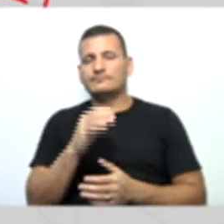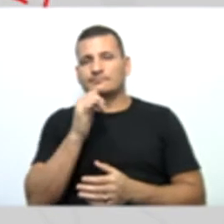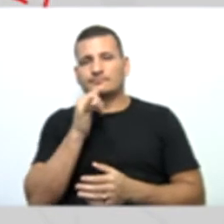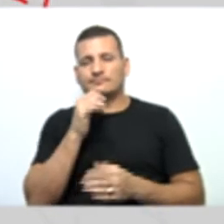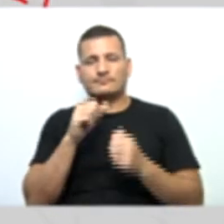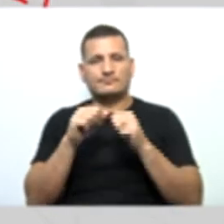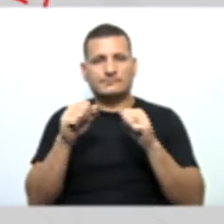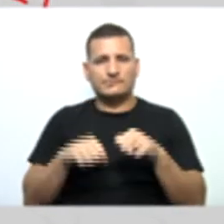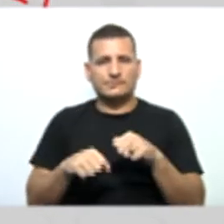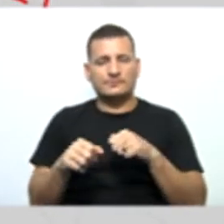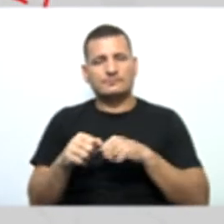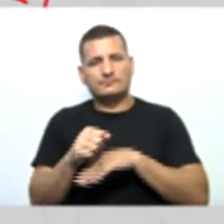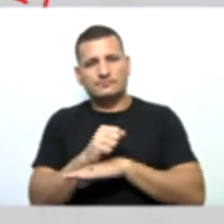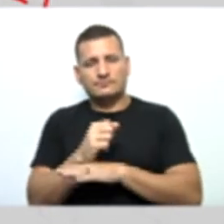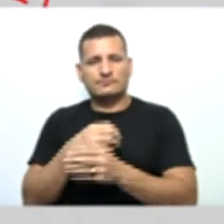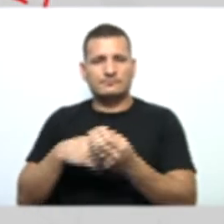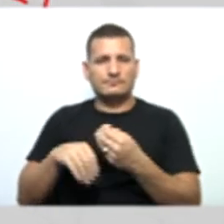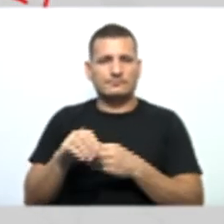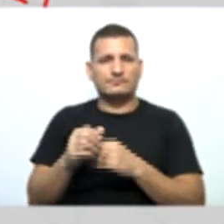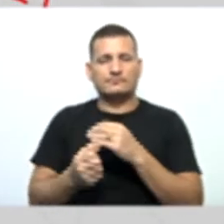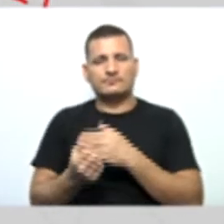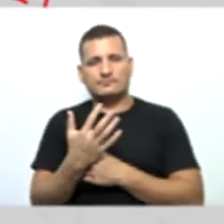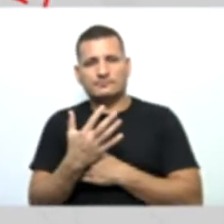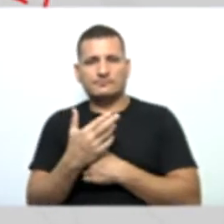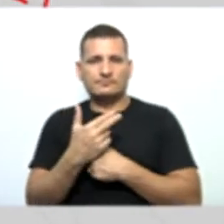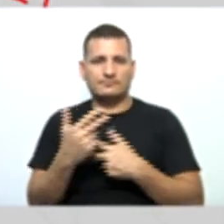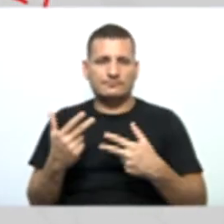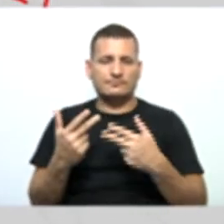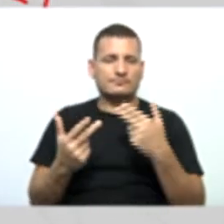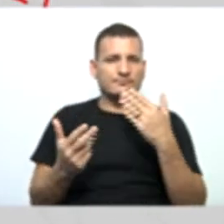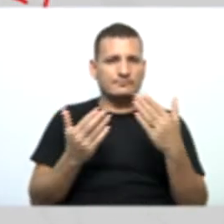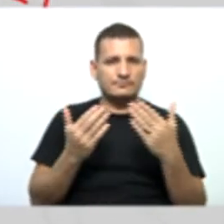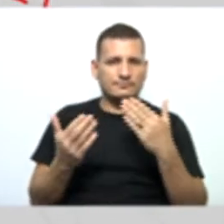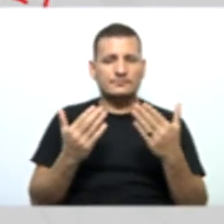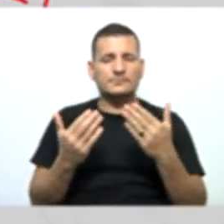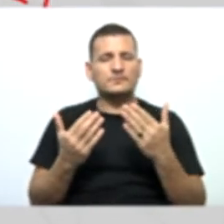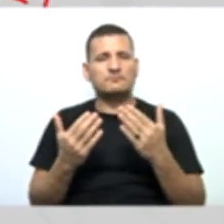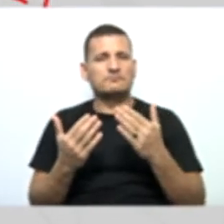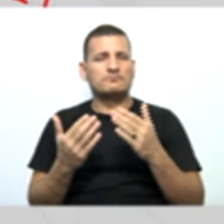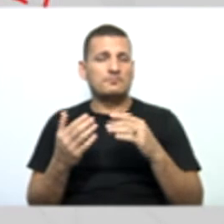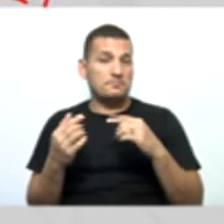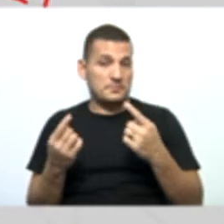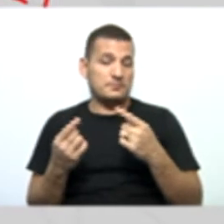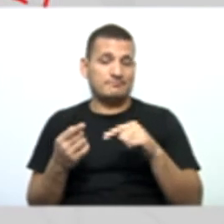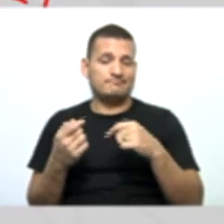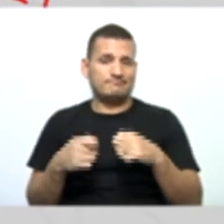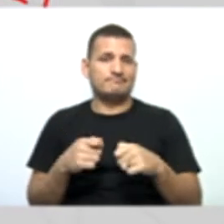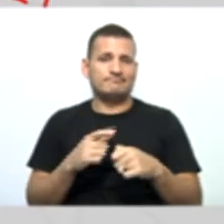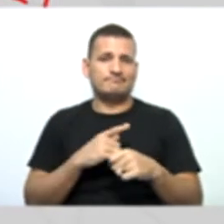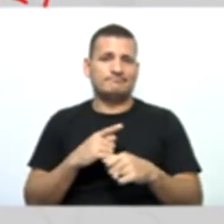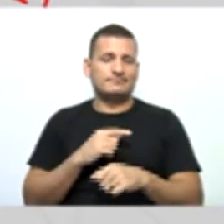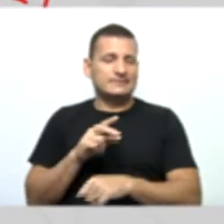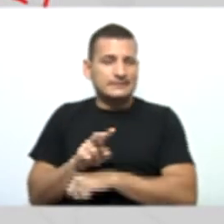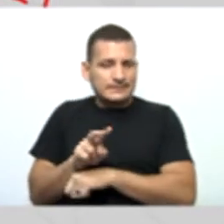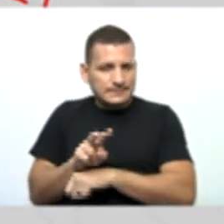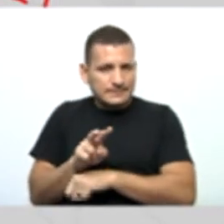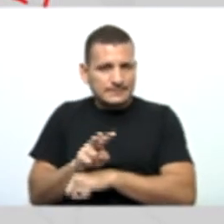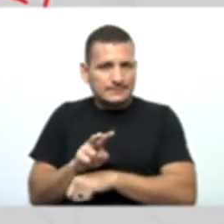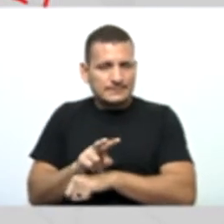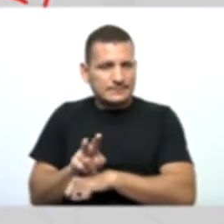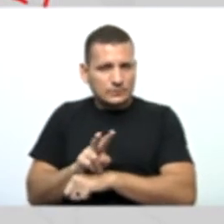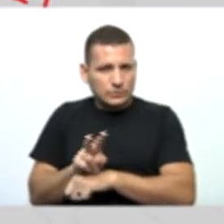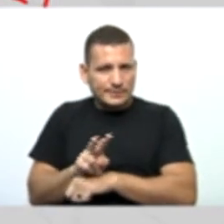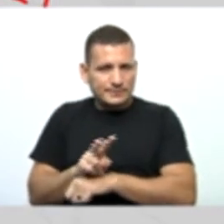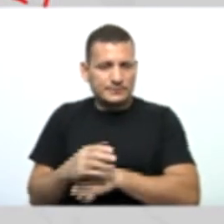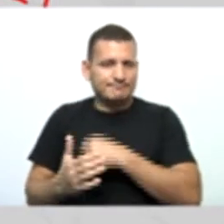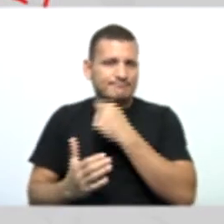entrada, processamento, saída, ele fazer a análise, ele fazer o processamento, ter armazenado, mas o